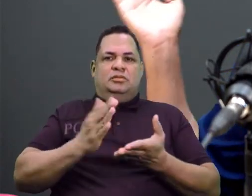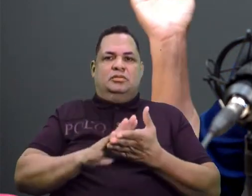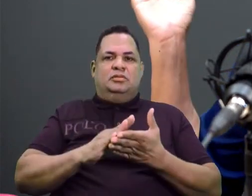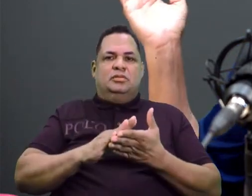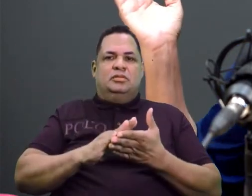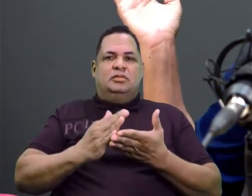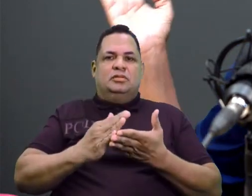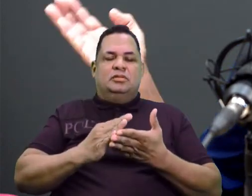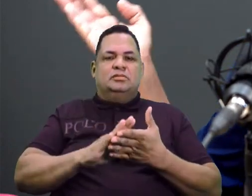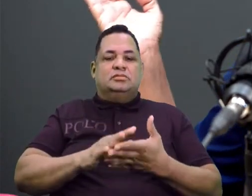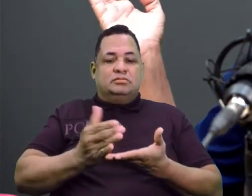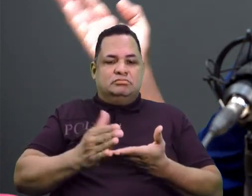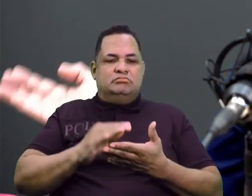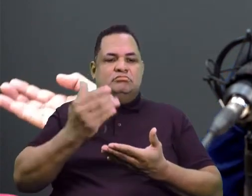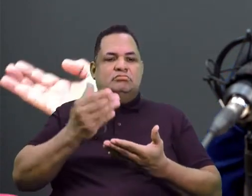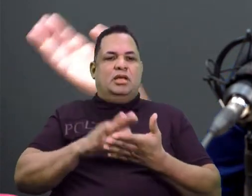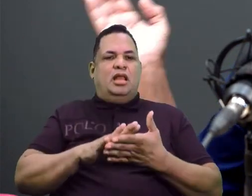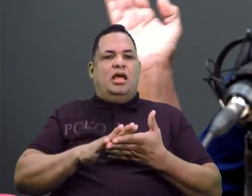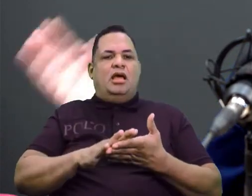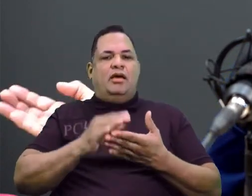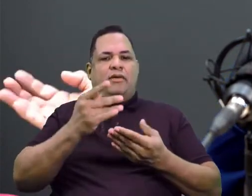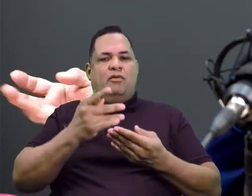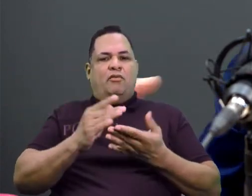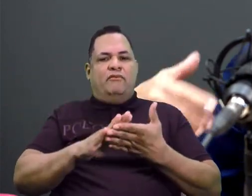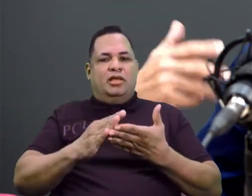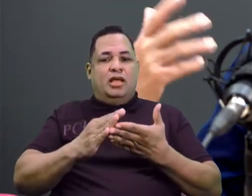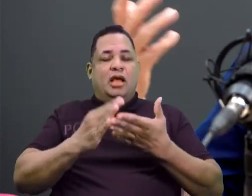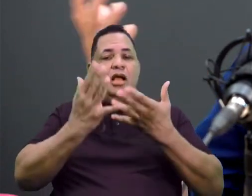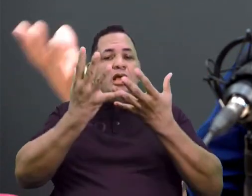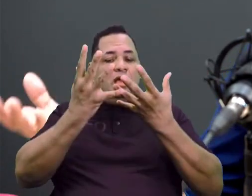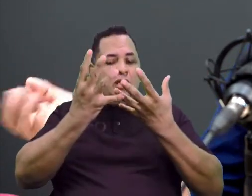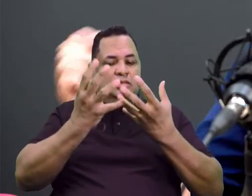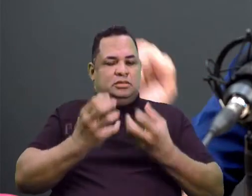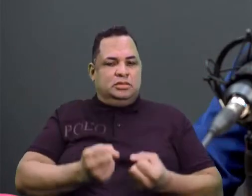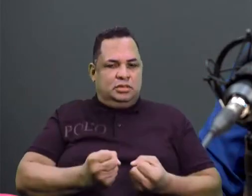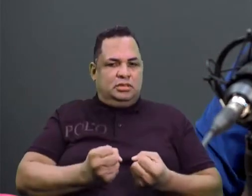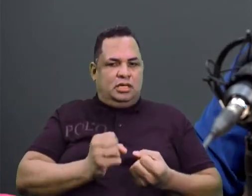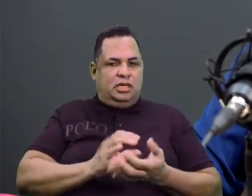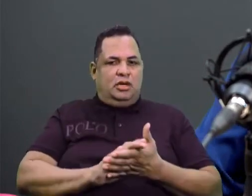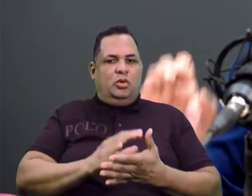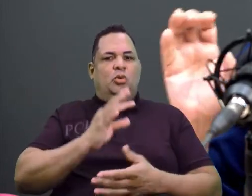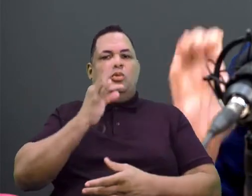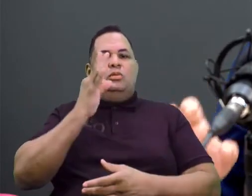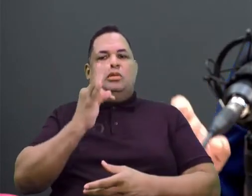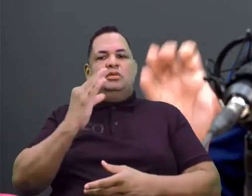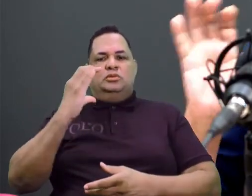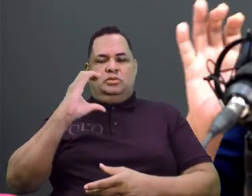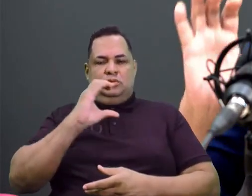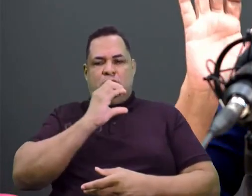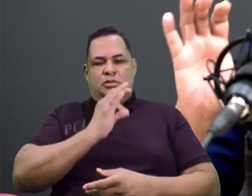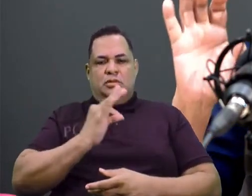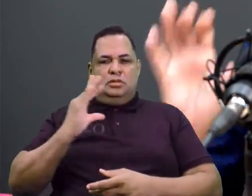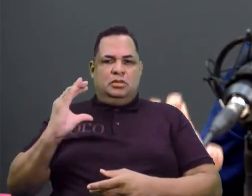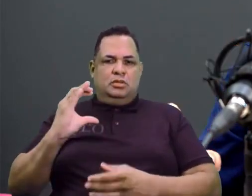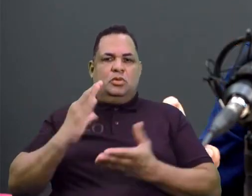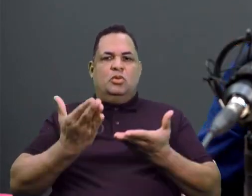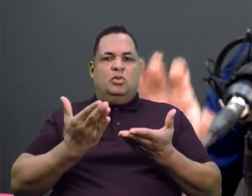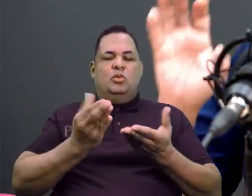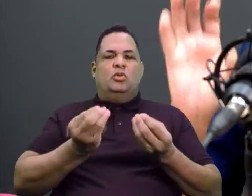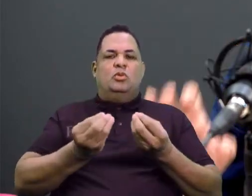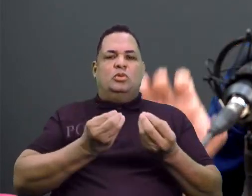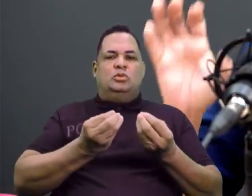o Tribunal de Contas do Estado a fazer isso. Então, os surdos de